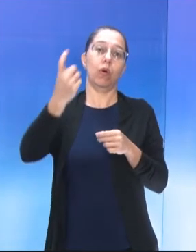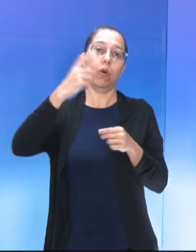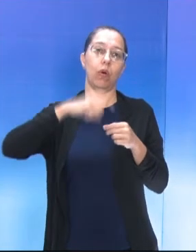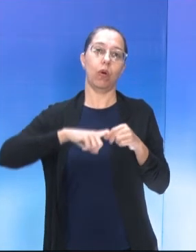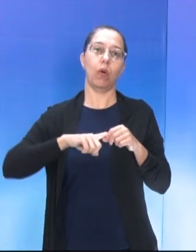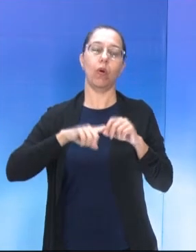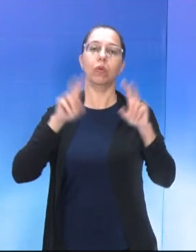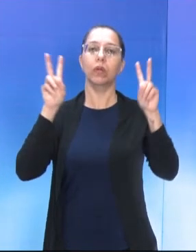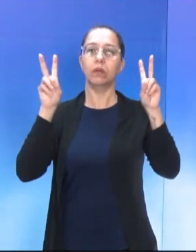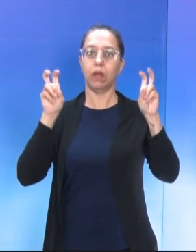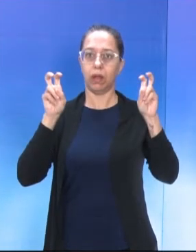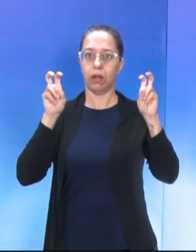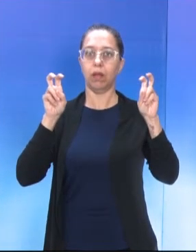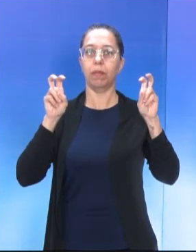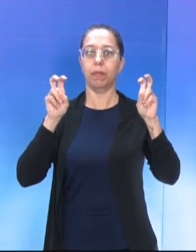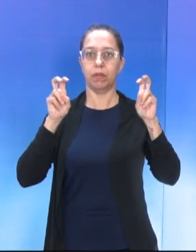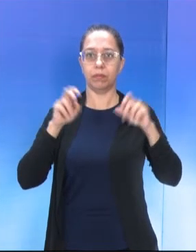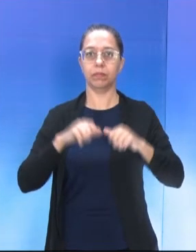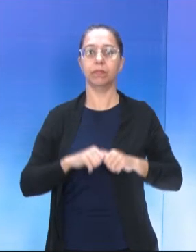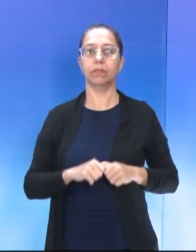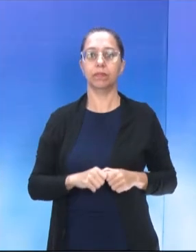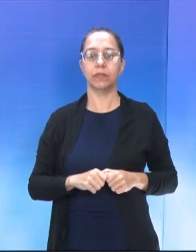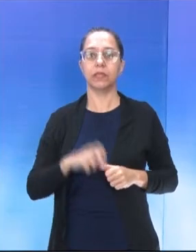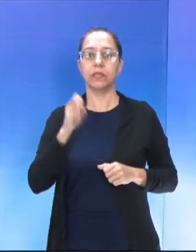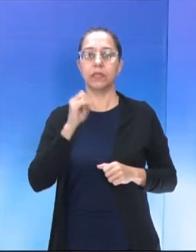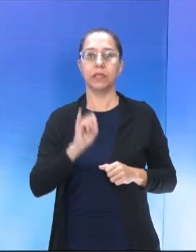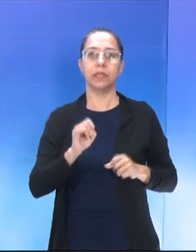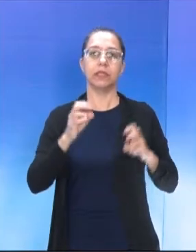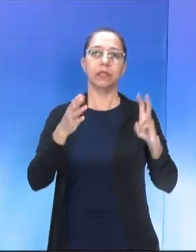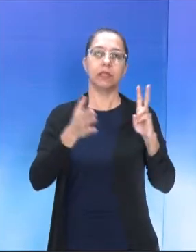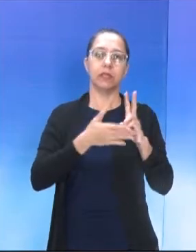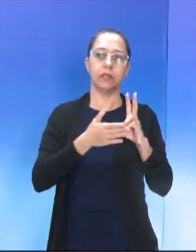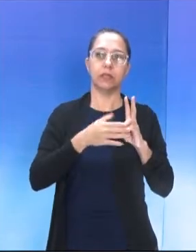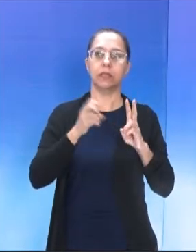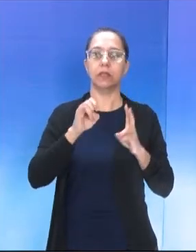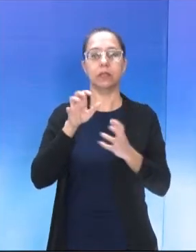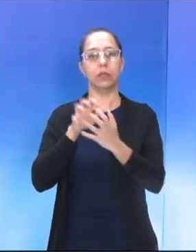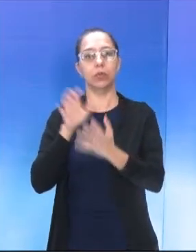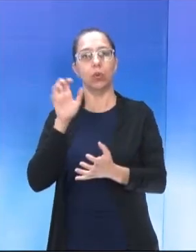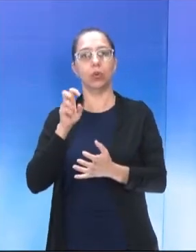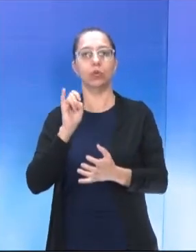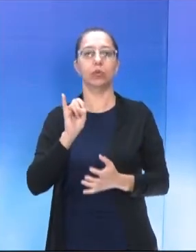Se for indígena, escreve novamente indígena, idoso,